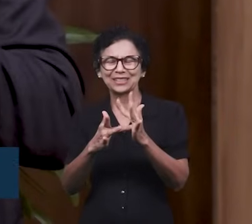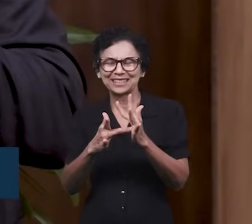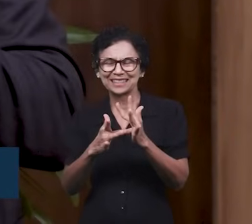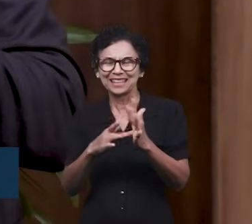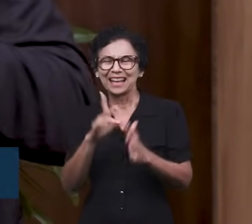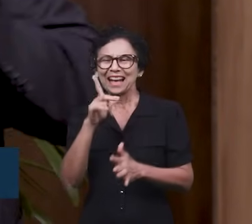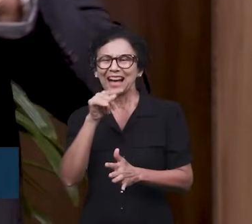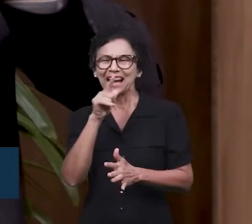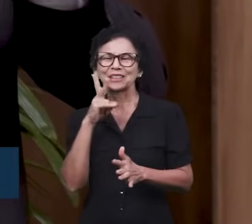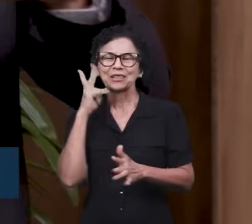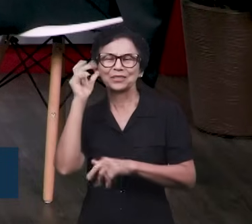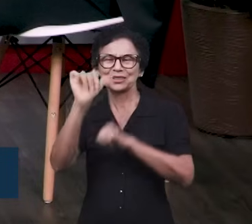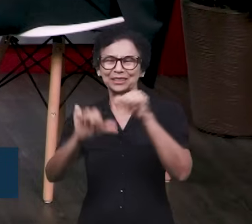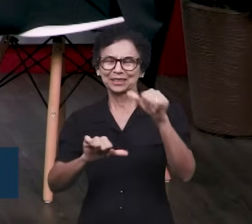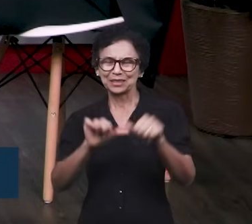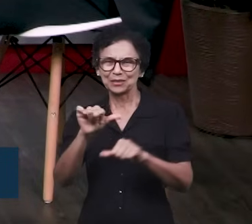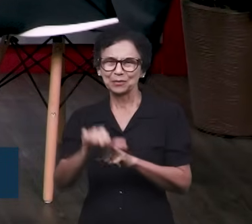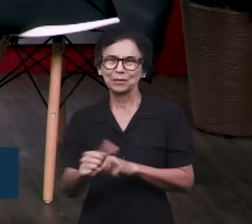Aí mais uma vez,